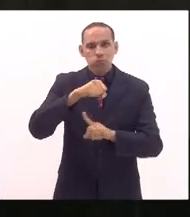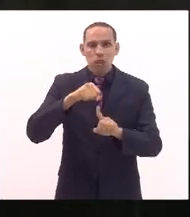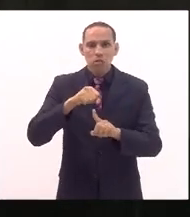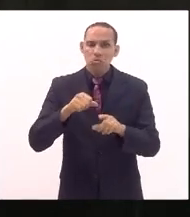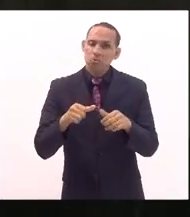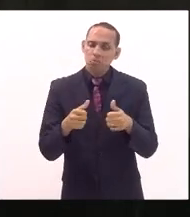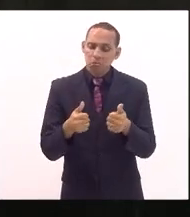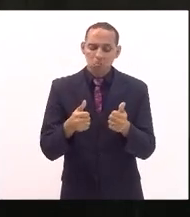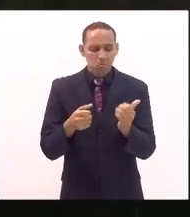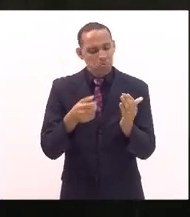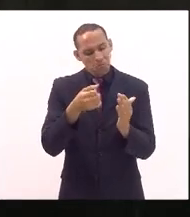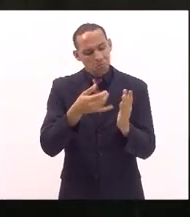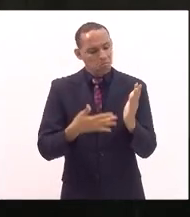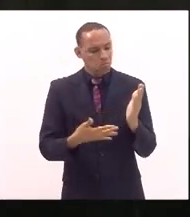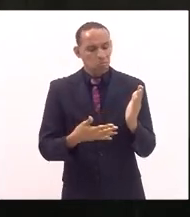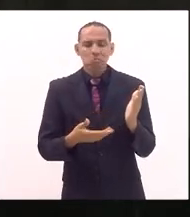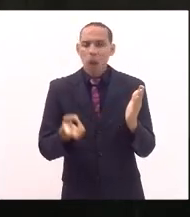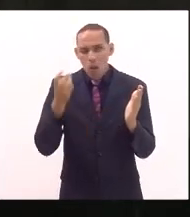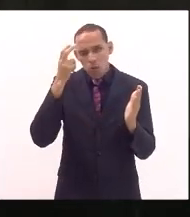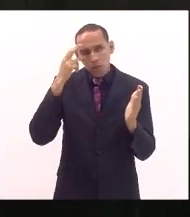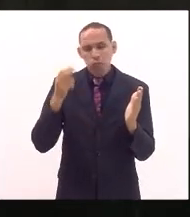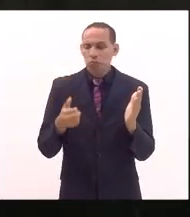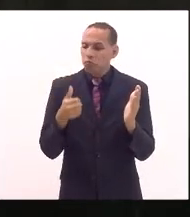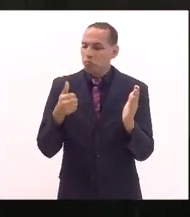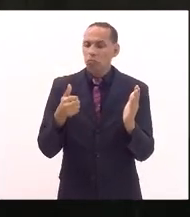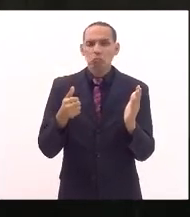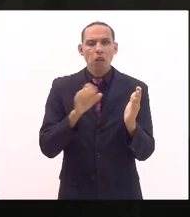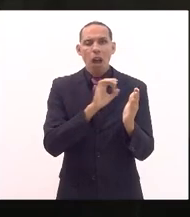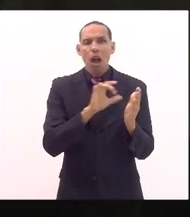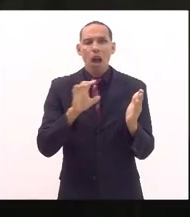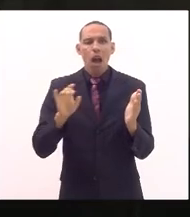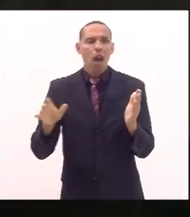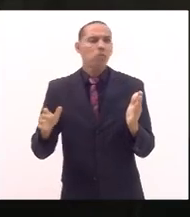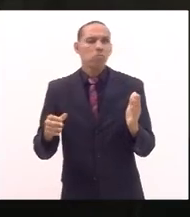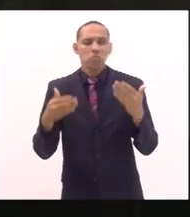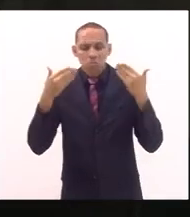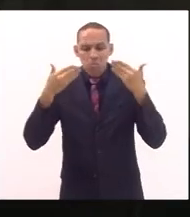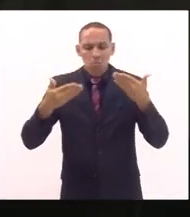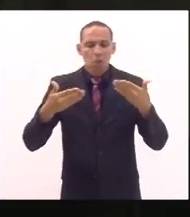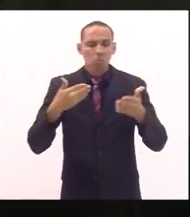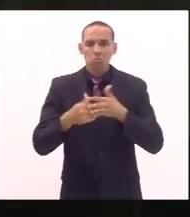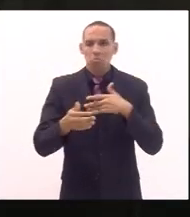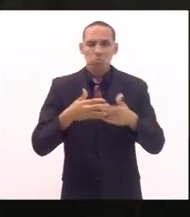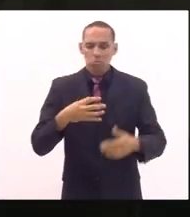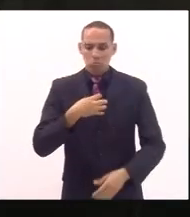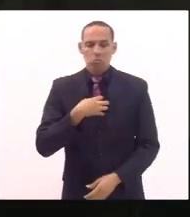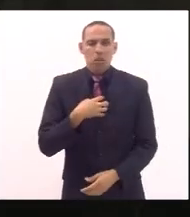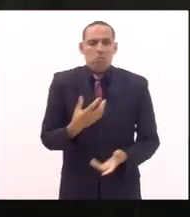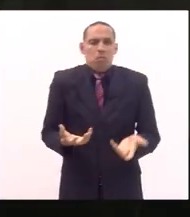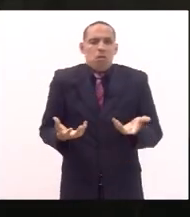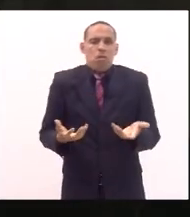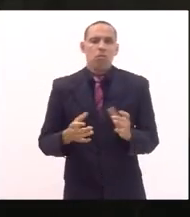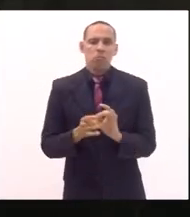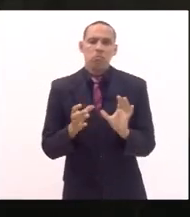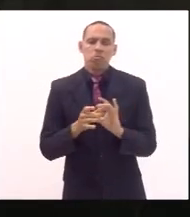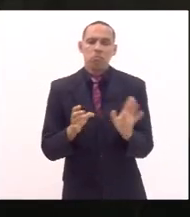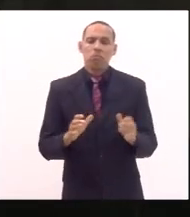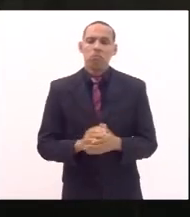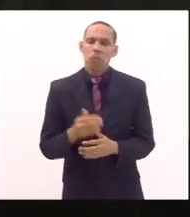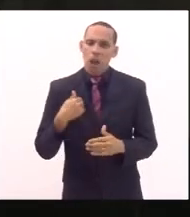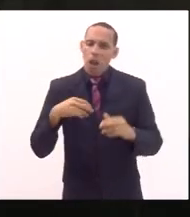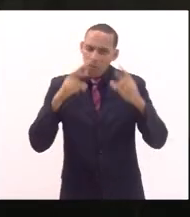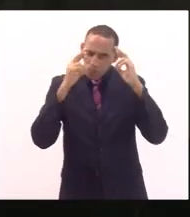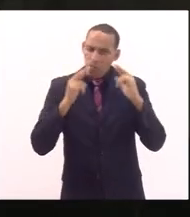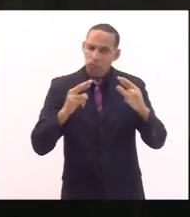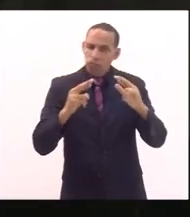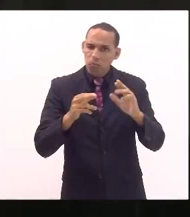aqui como manifestação cultural cada um se manifesta da maneira que quiser e eu